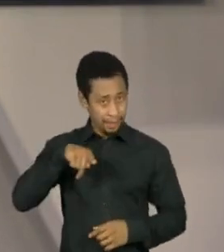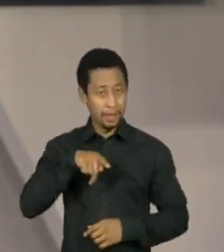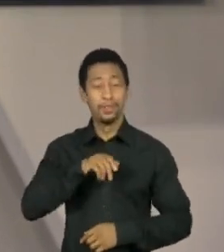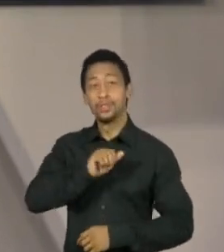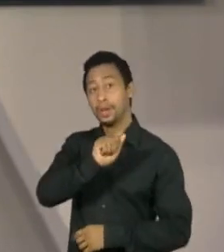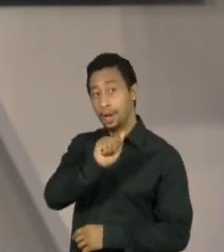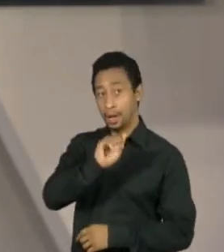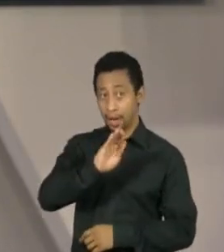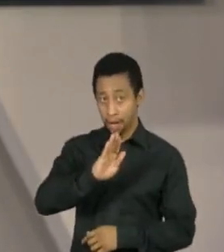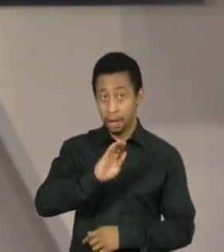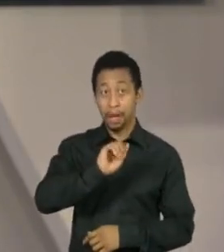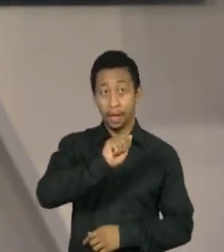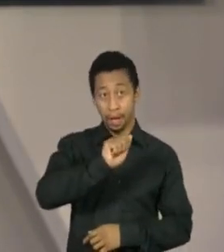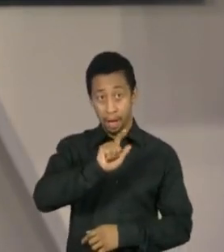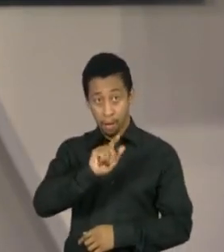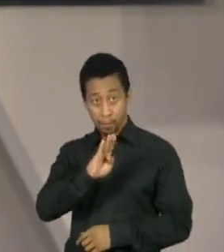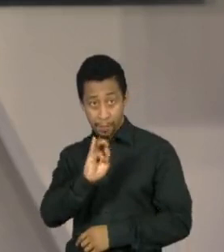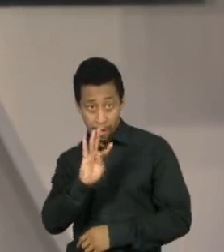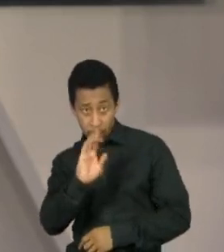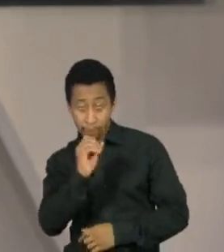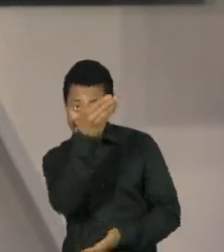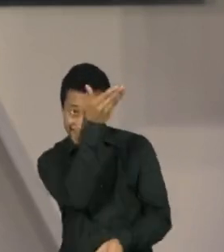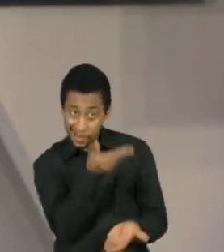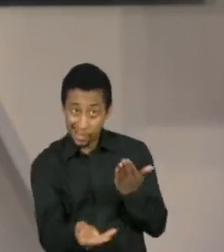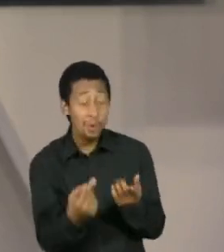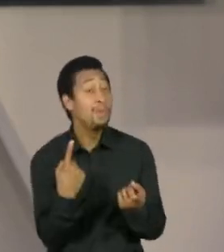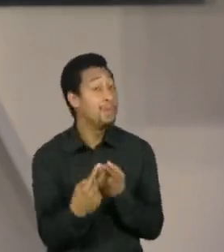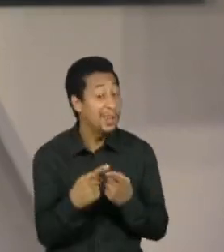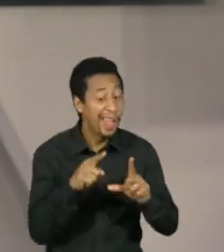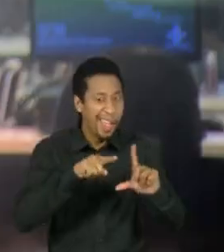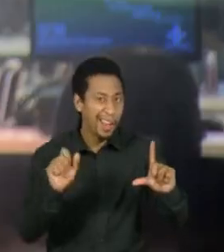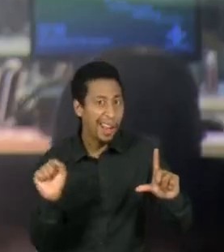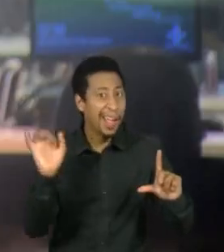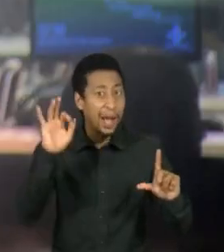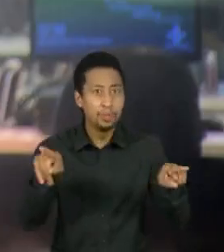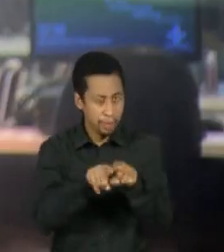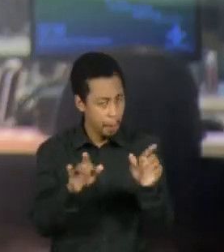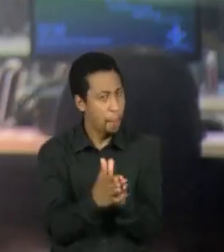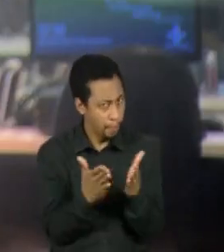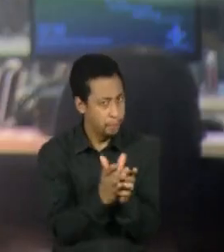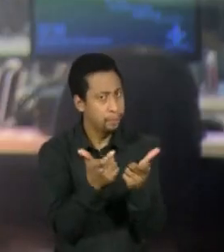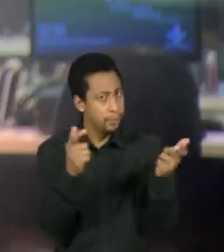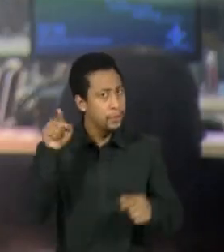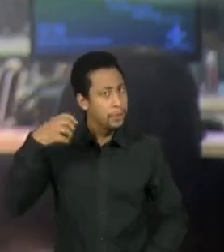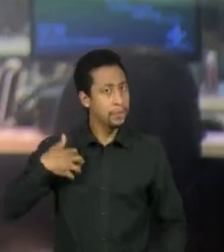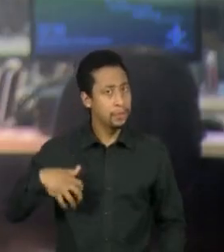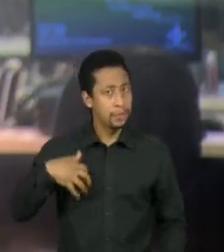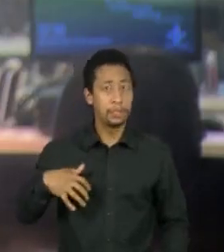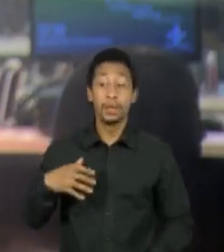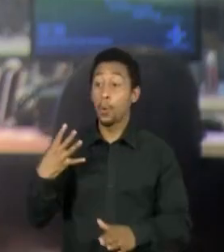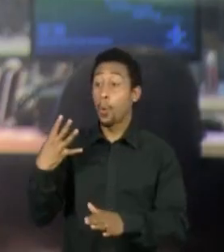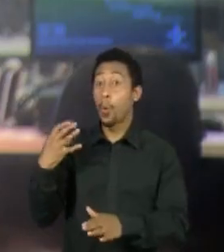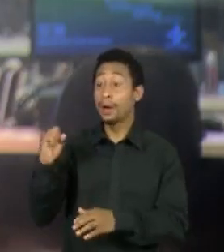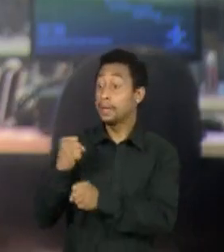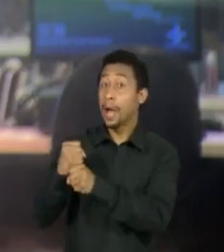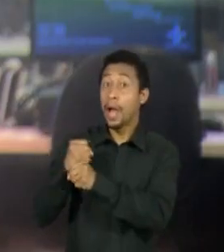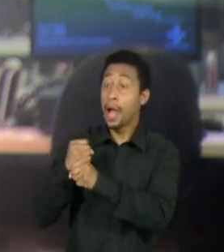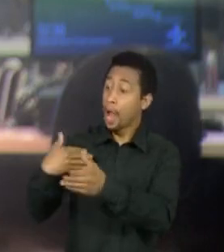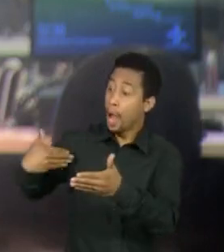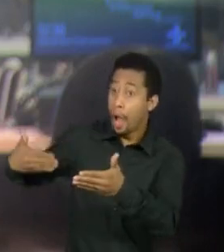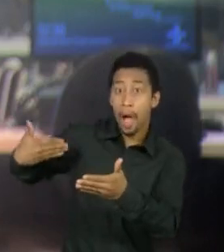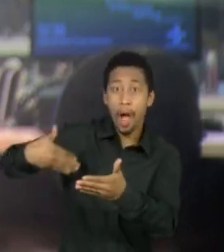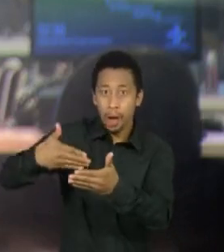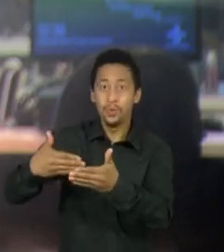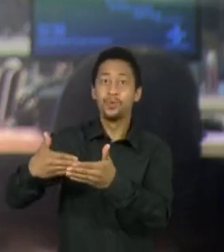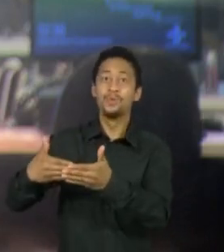revista como punição pela inflação alta e pelo aumento da pobreza será a primeira vez em 40 anos que a coalizão